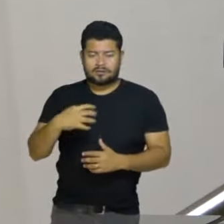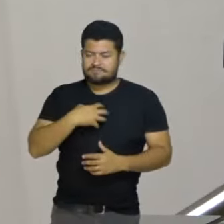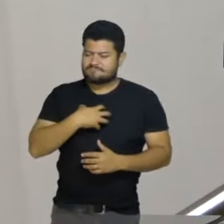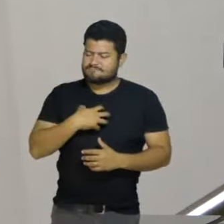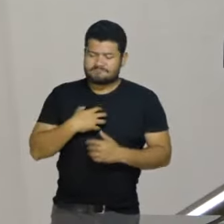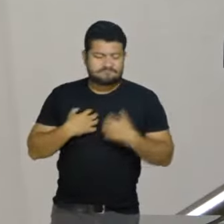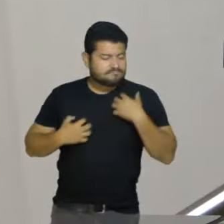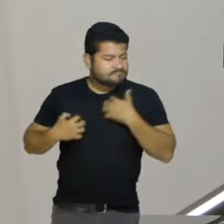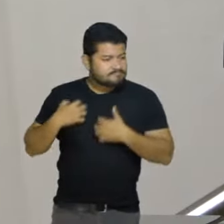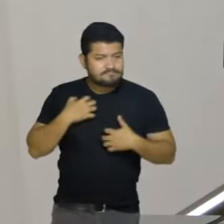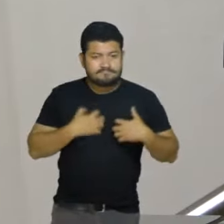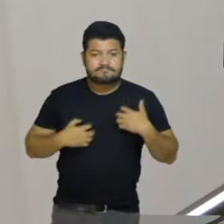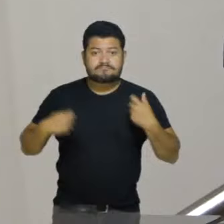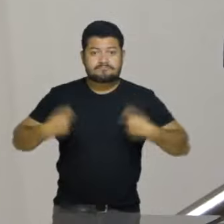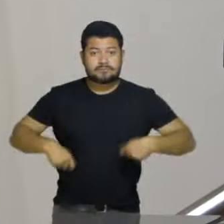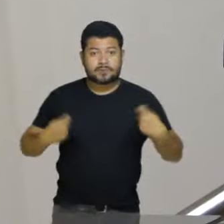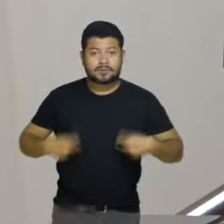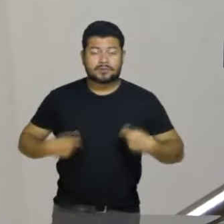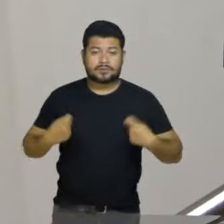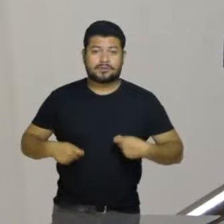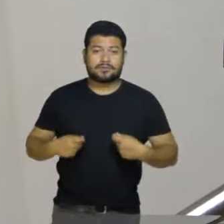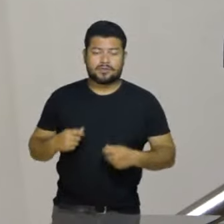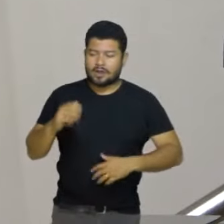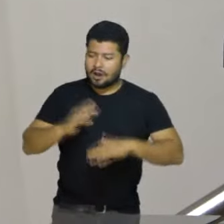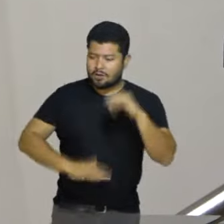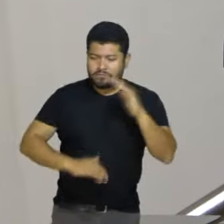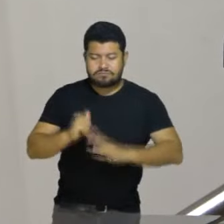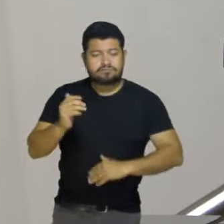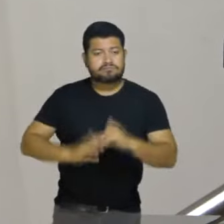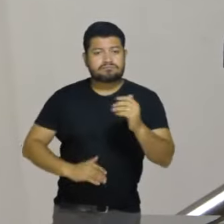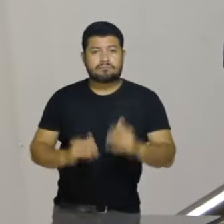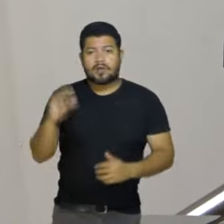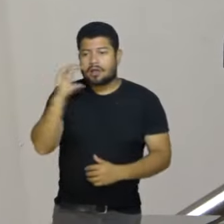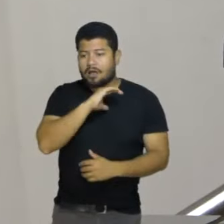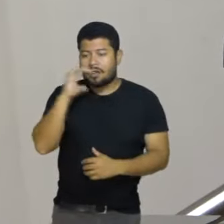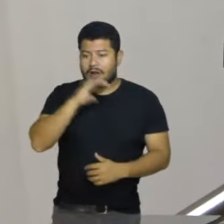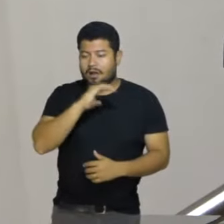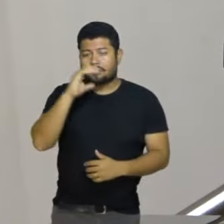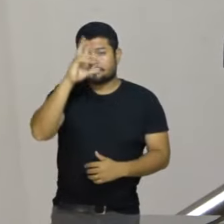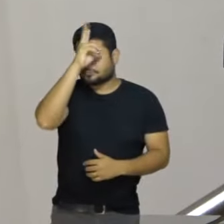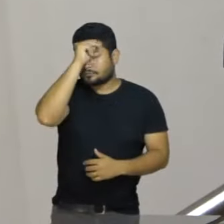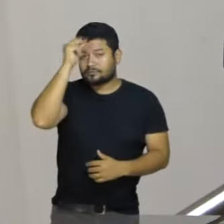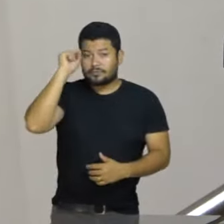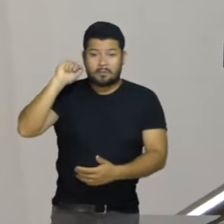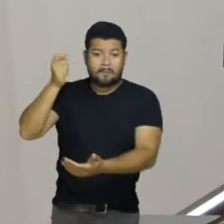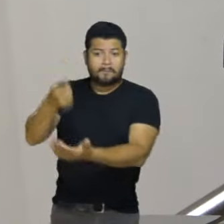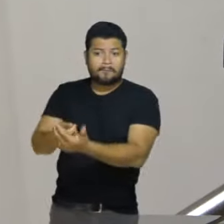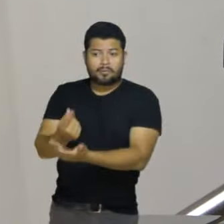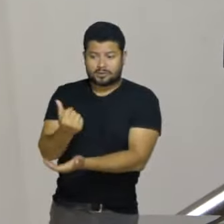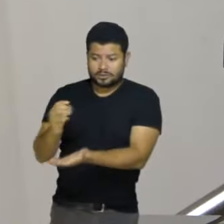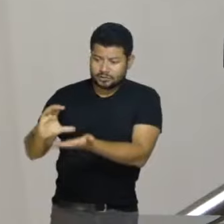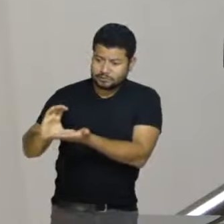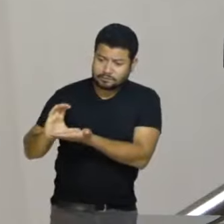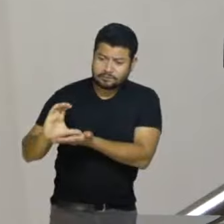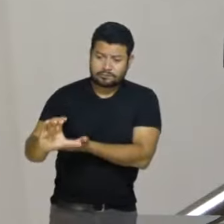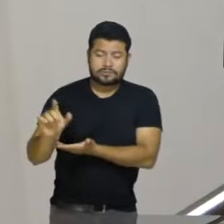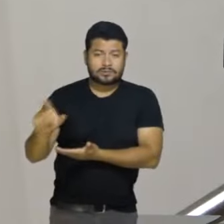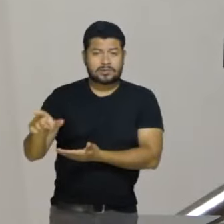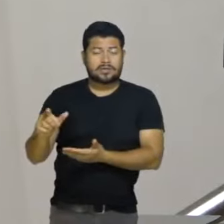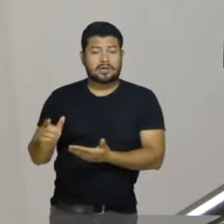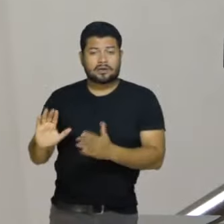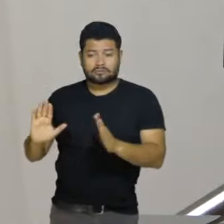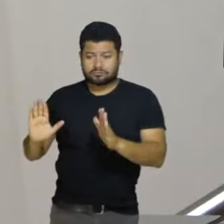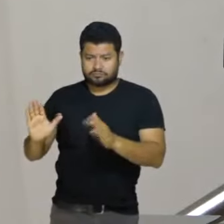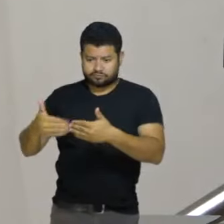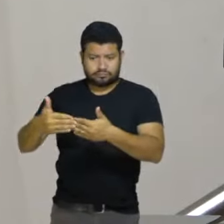Precisa, com certeza, de uma ação rápida do prefeito que pague essas emendas para que a AMA de Tijucas não feche as portas. Fiz